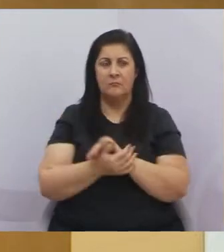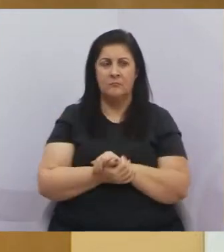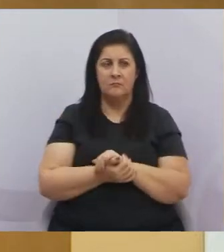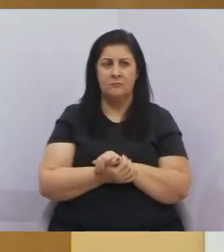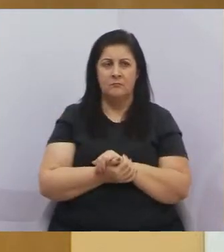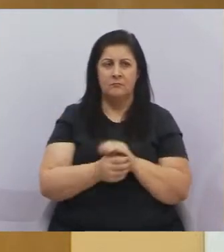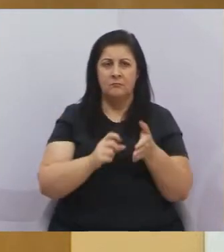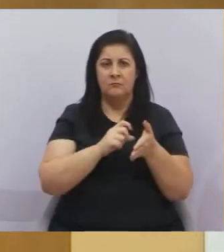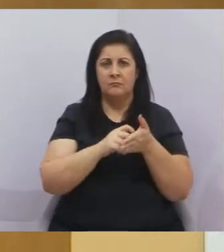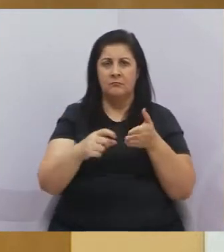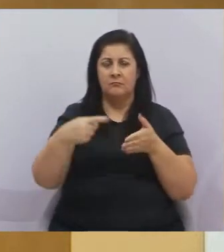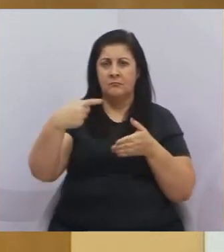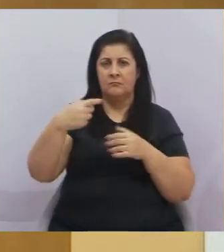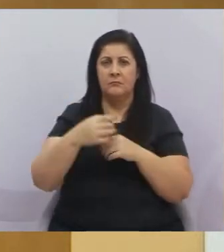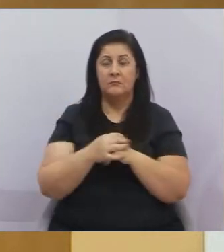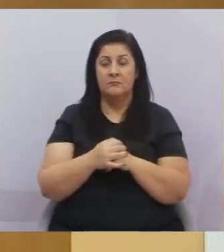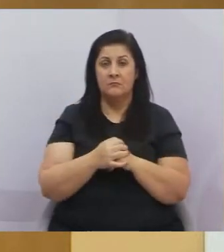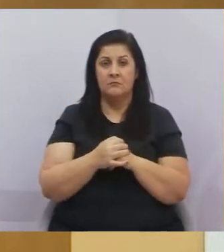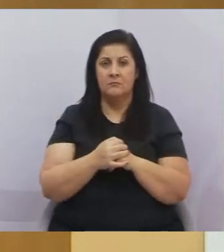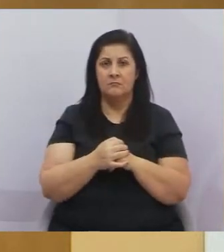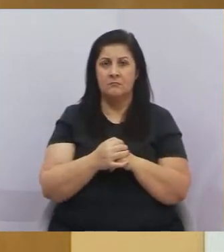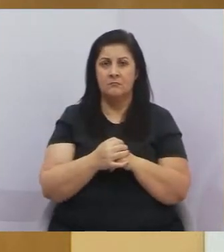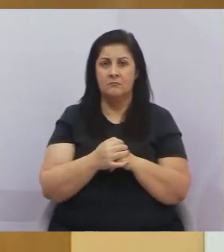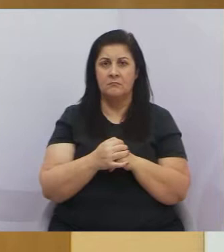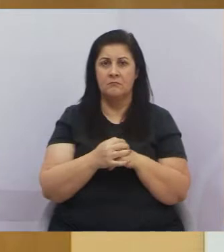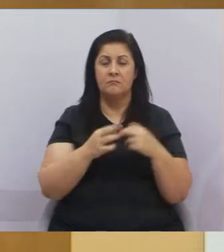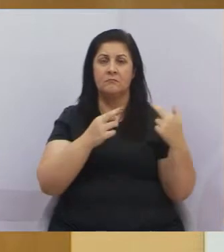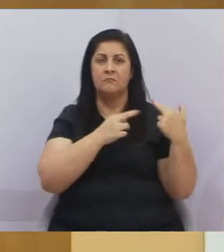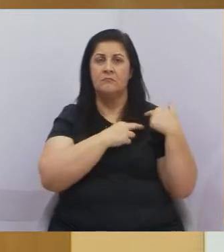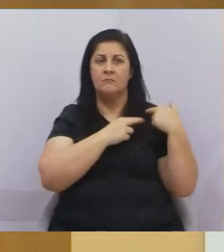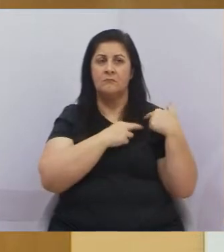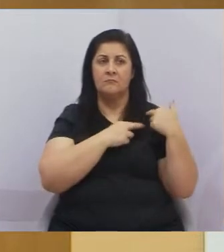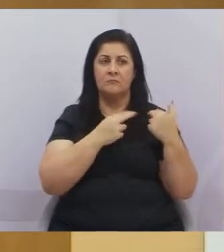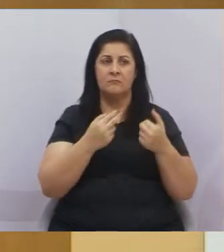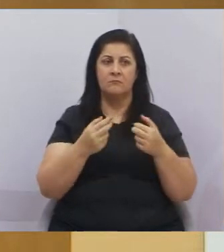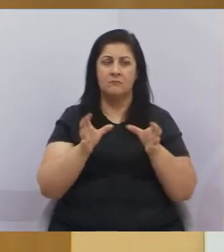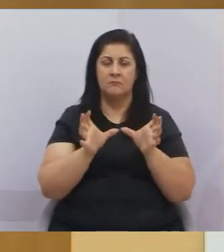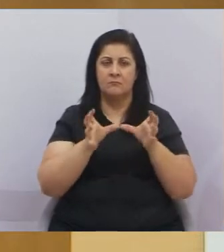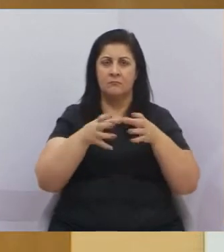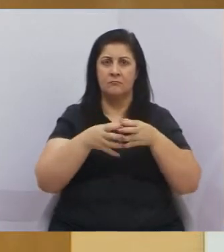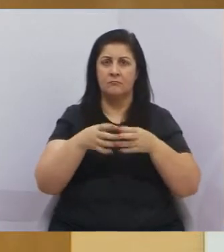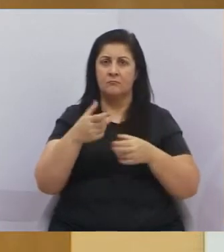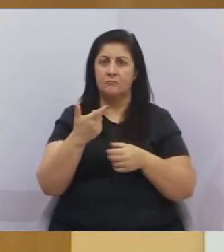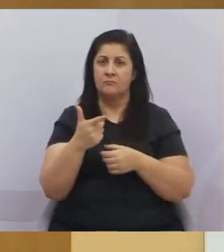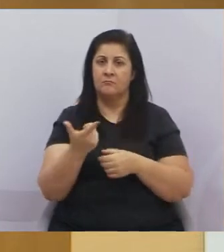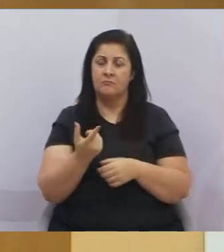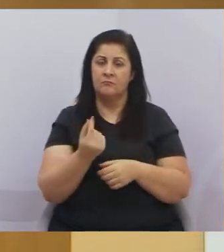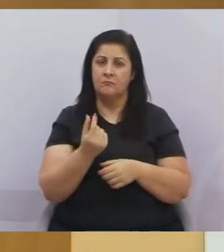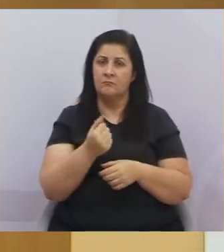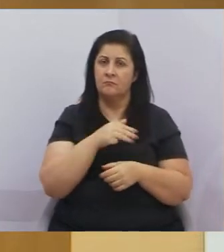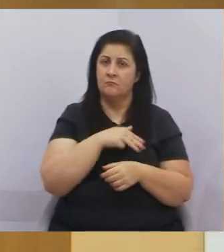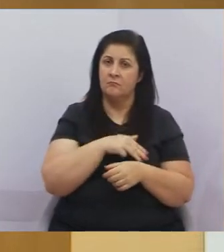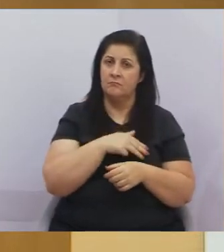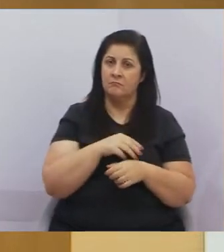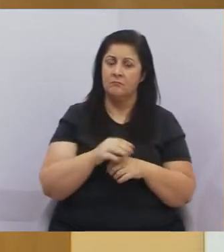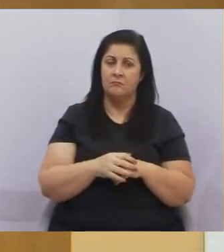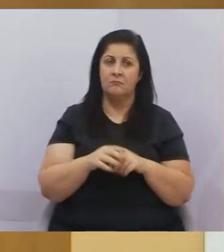Parágrafo 1º. As funções do membro do Conselho não serão remuneradas, mas consideradas serviço público